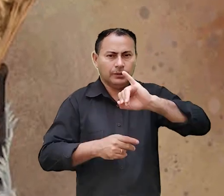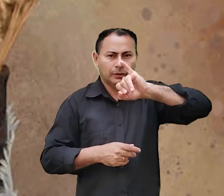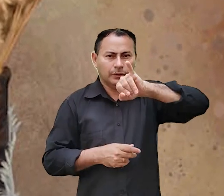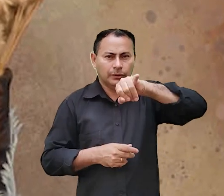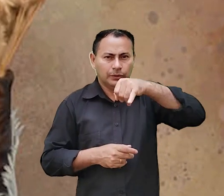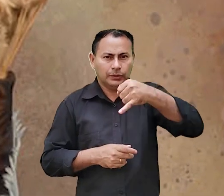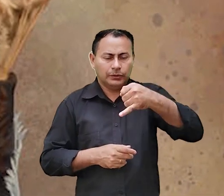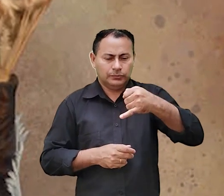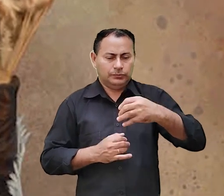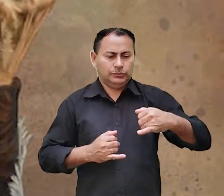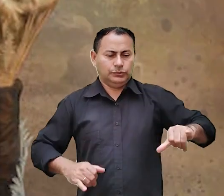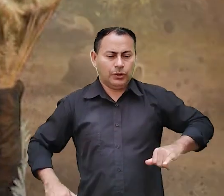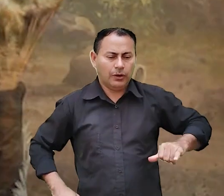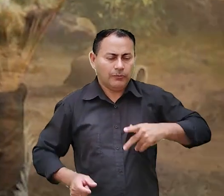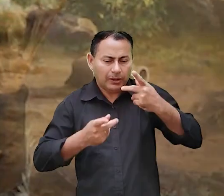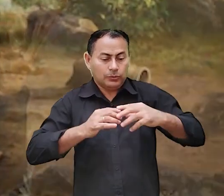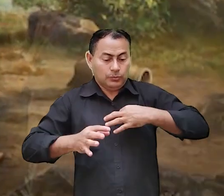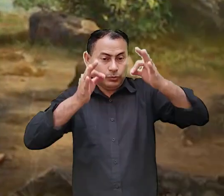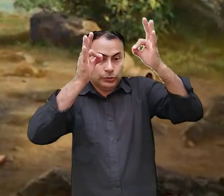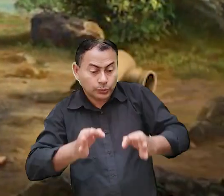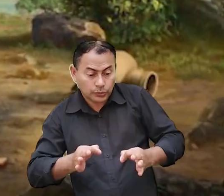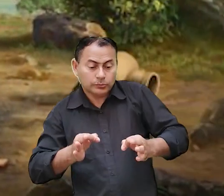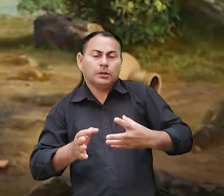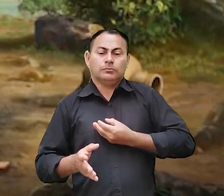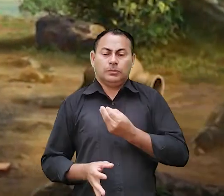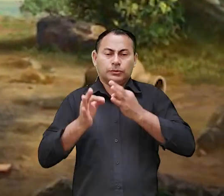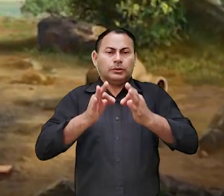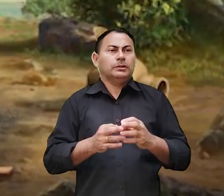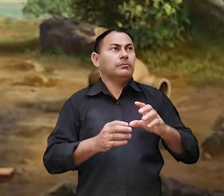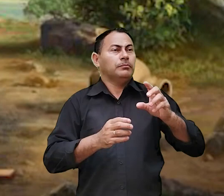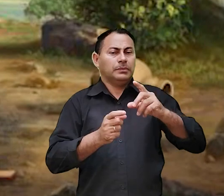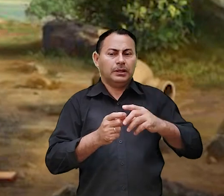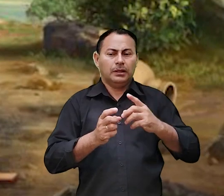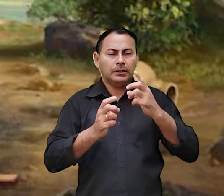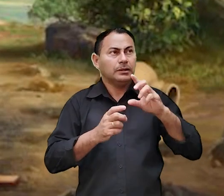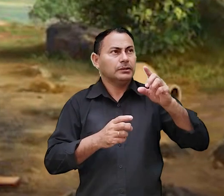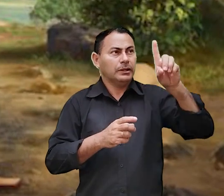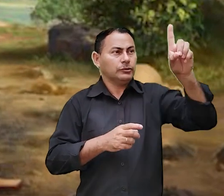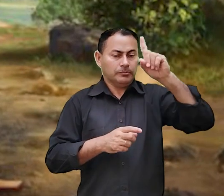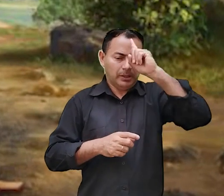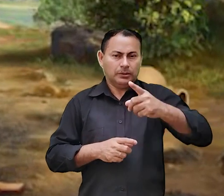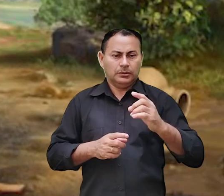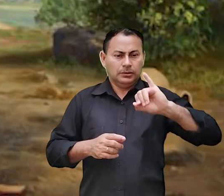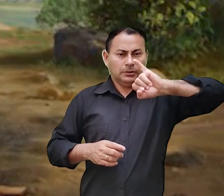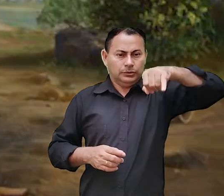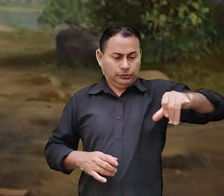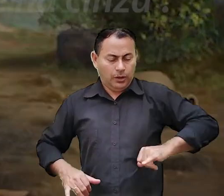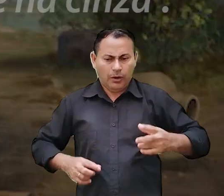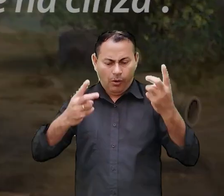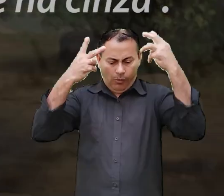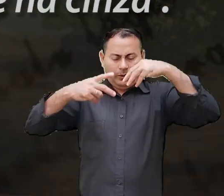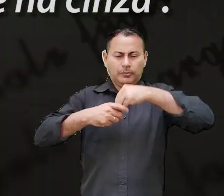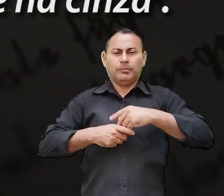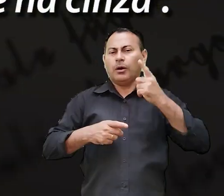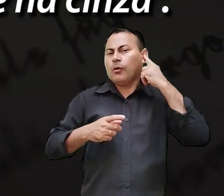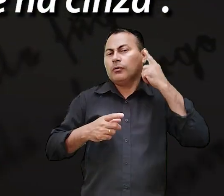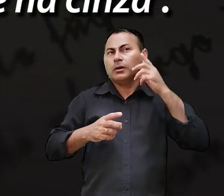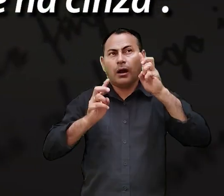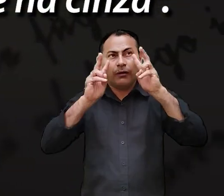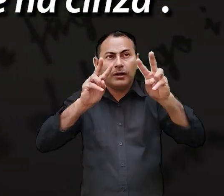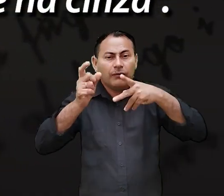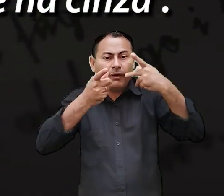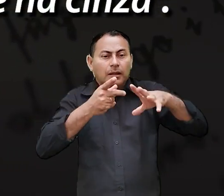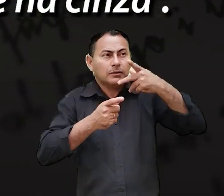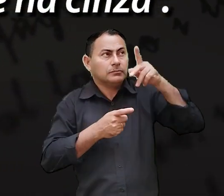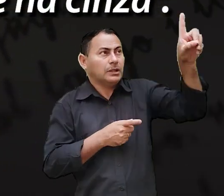justo eu sei que sou justo entretanto Quando Deus manda Jó olhar para dentro de si mesmo ele diz meus ouvidos já tinham